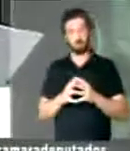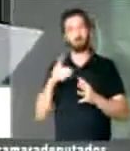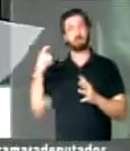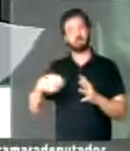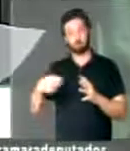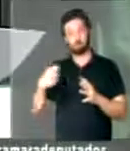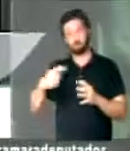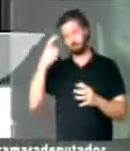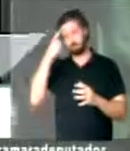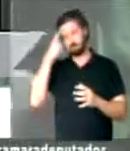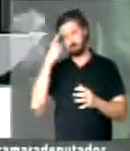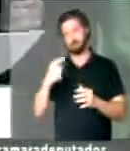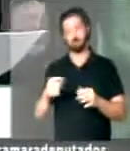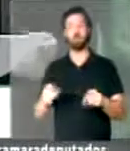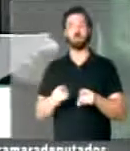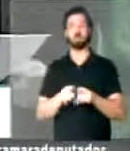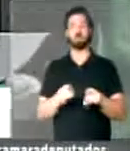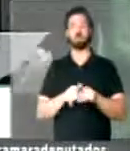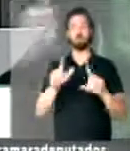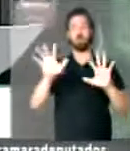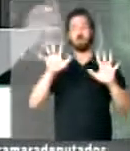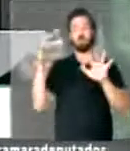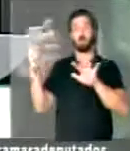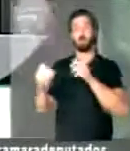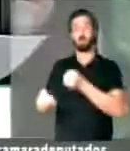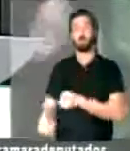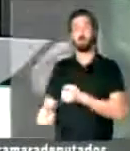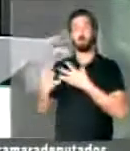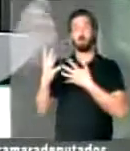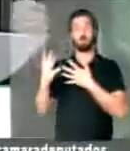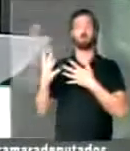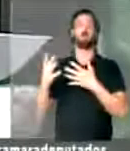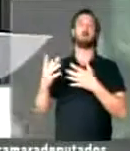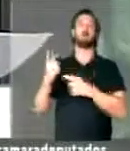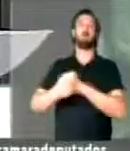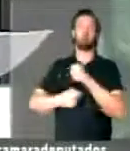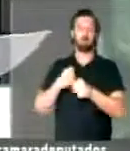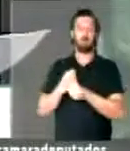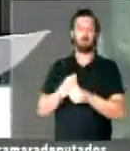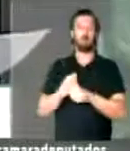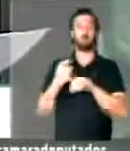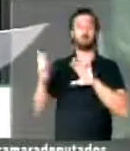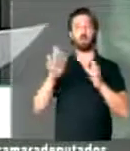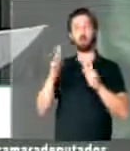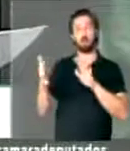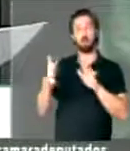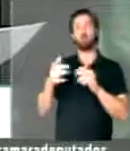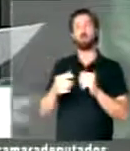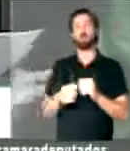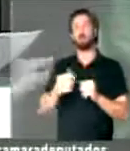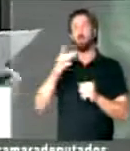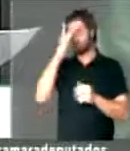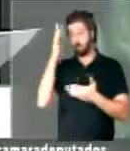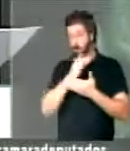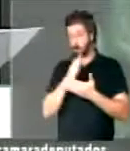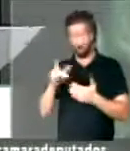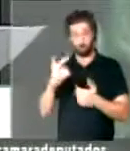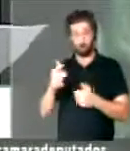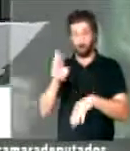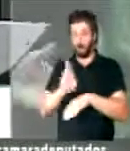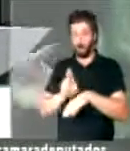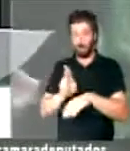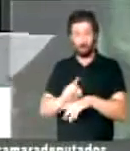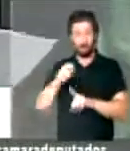levar em consideração os períodos de produção sazonal, anual. Os agricultores e agricultoras não têm esses